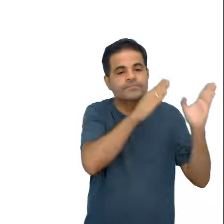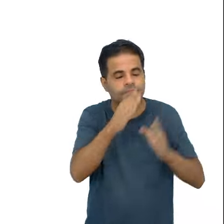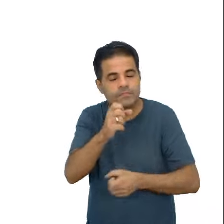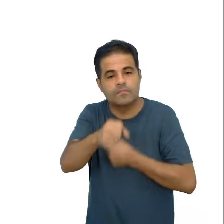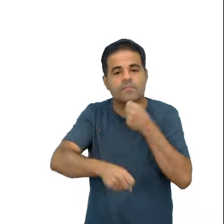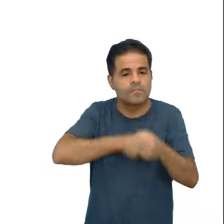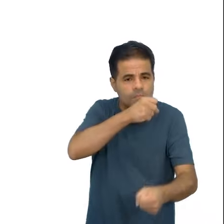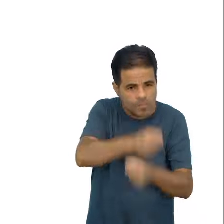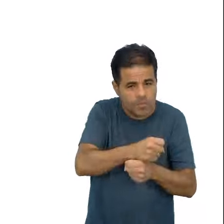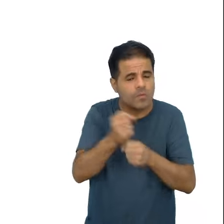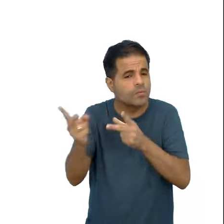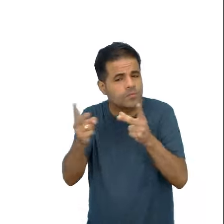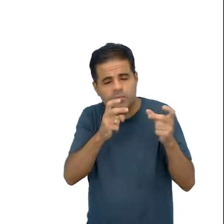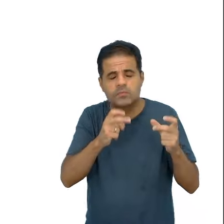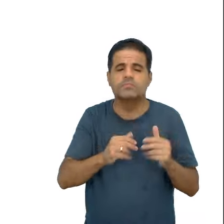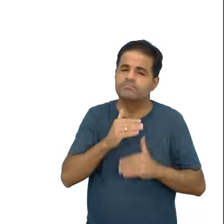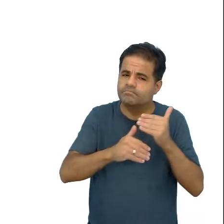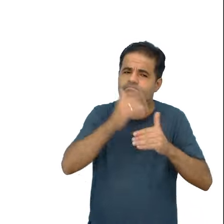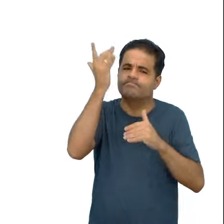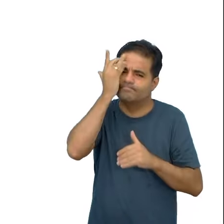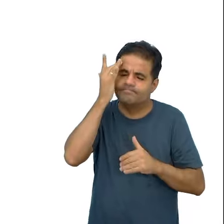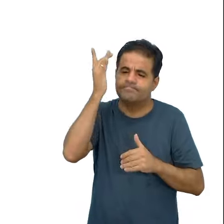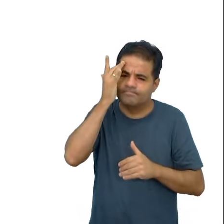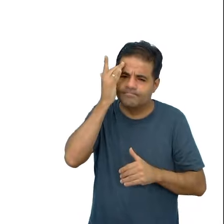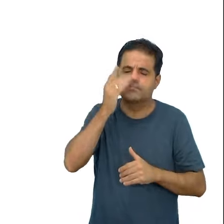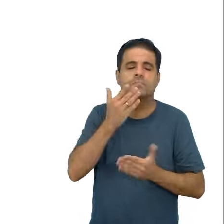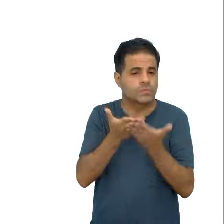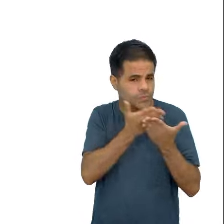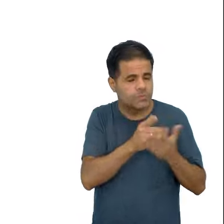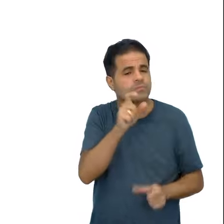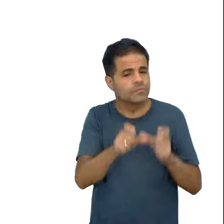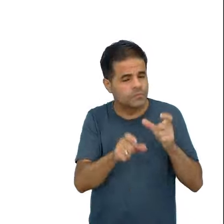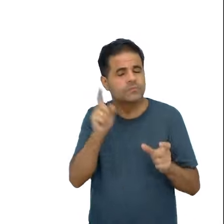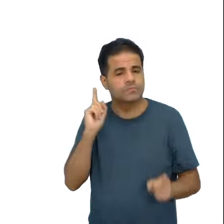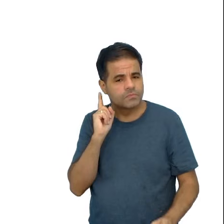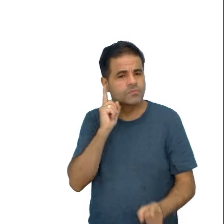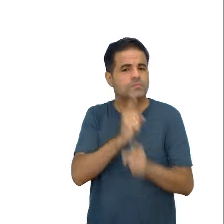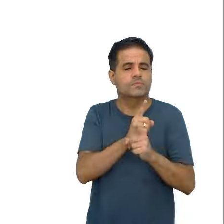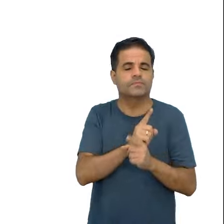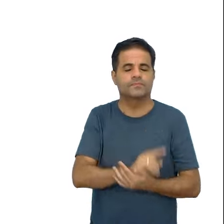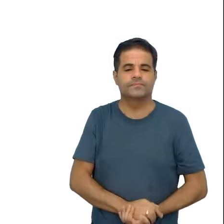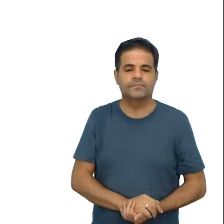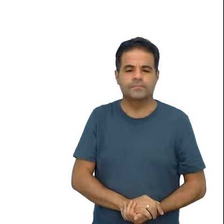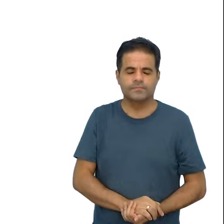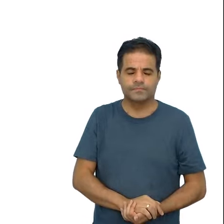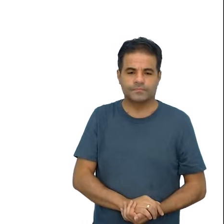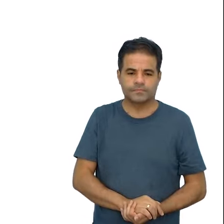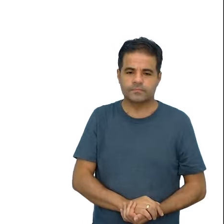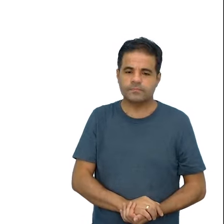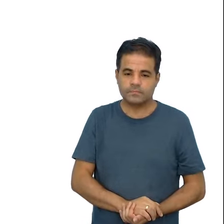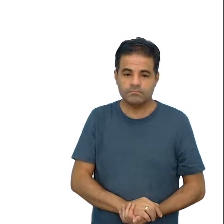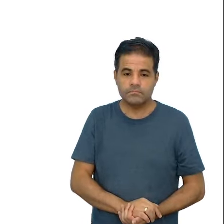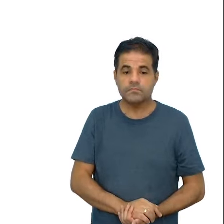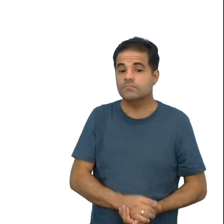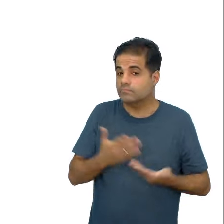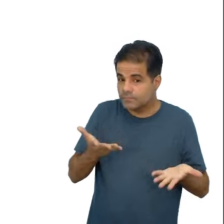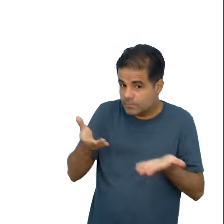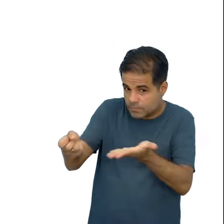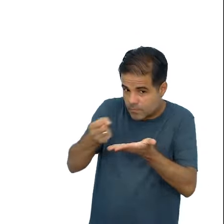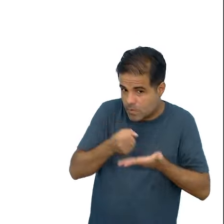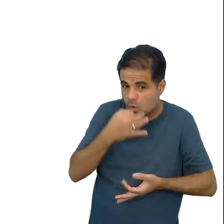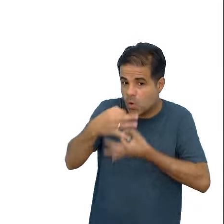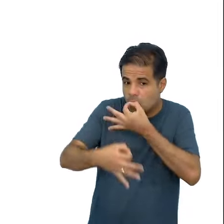gente percebeu em que nível de maturidade o nosso estudante se encontra. Bom, o que a gente vai trazer,